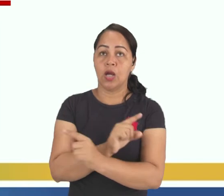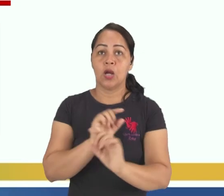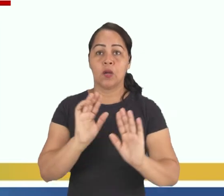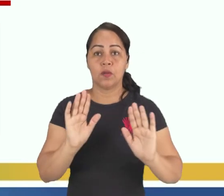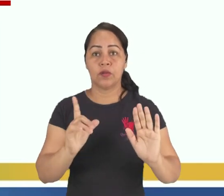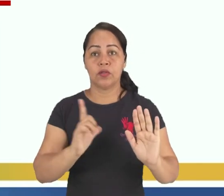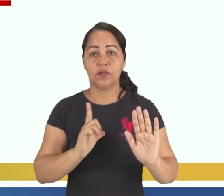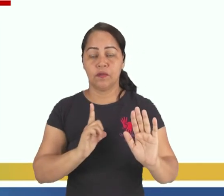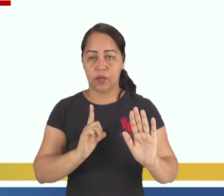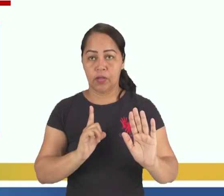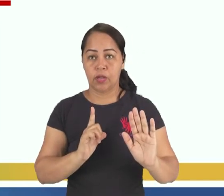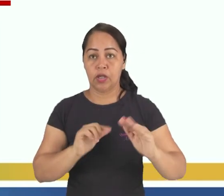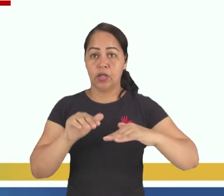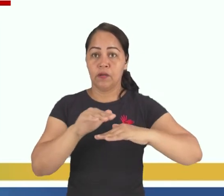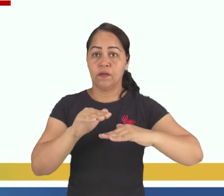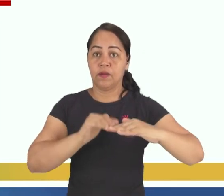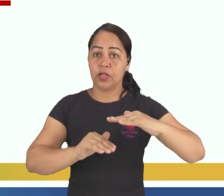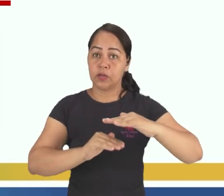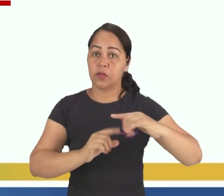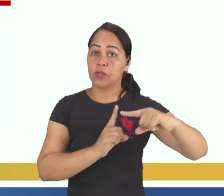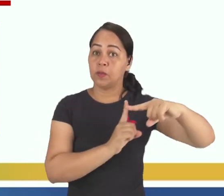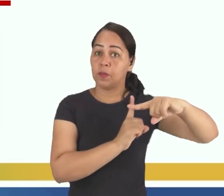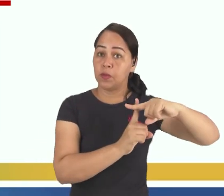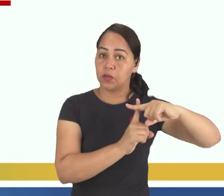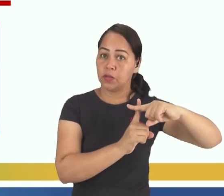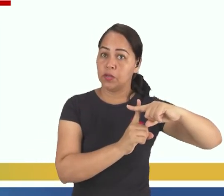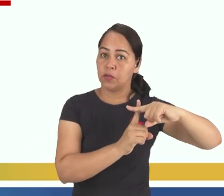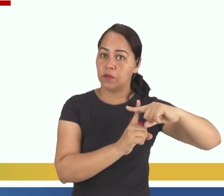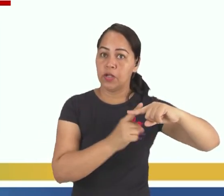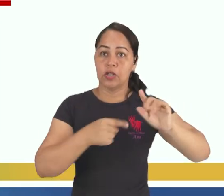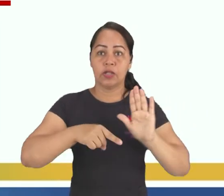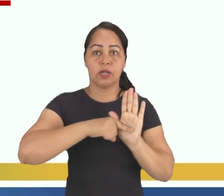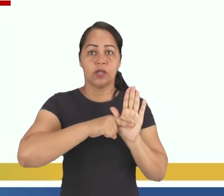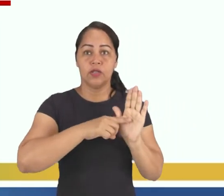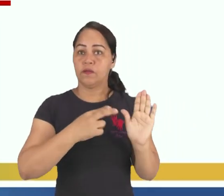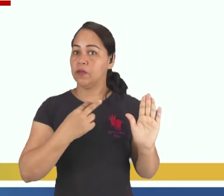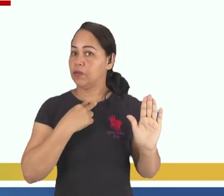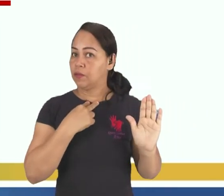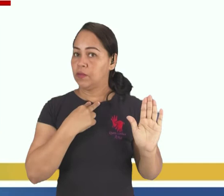de frações positivas, ok? Não perca isso de vista.